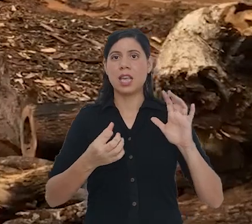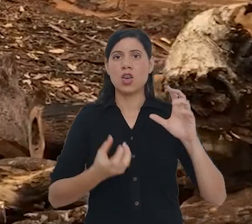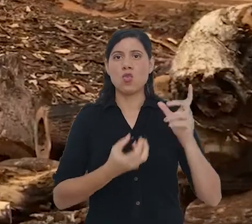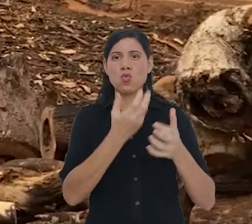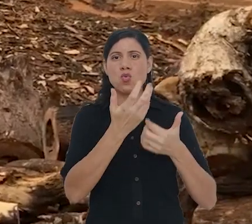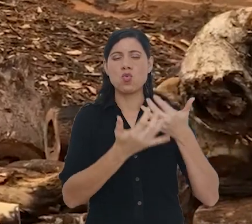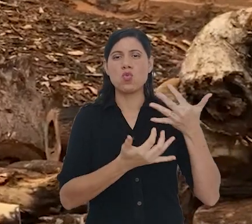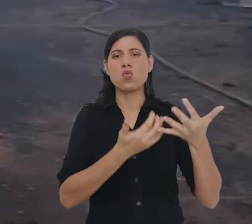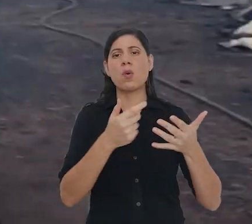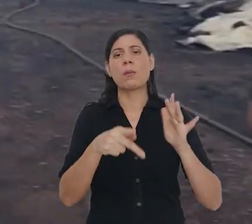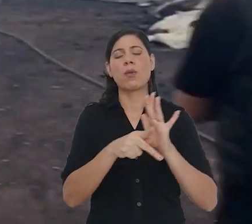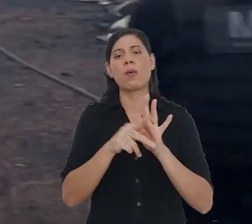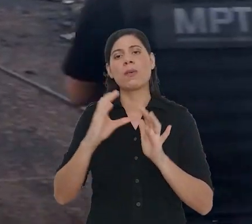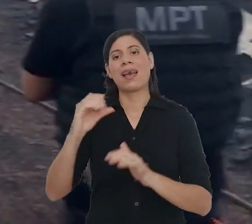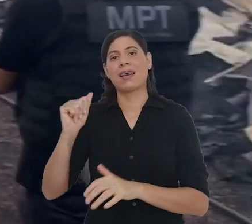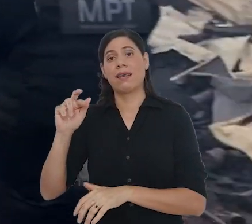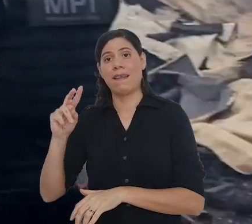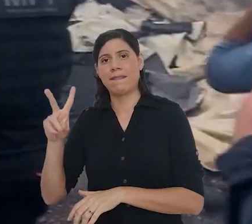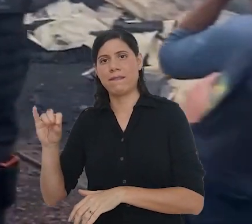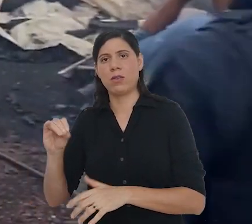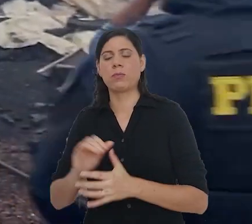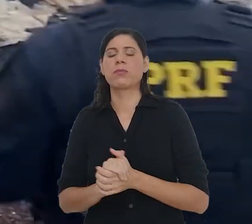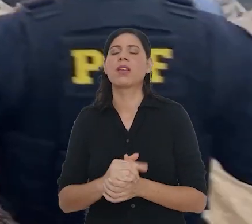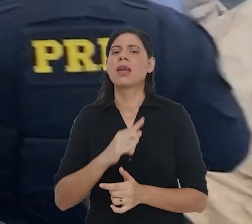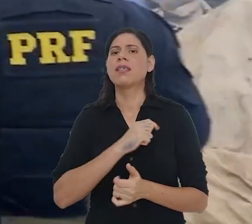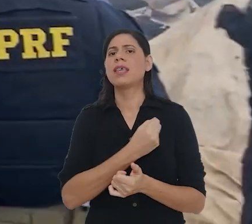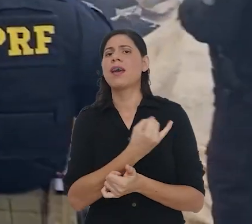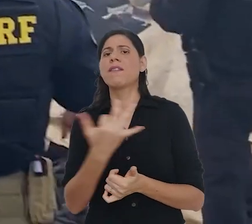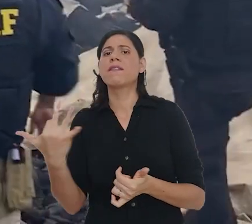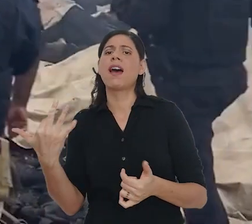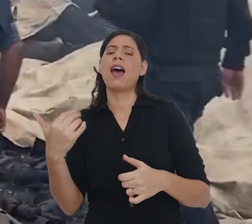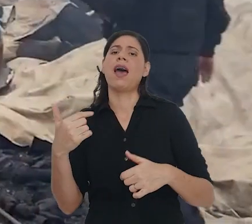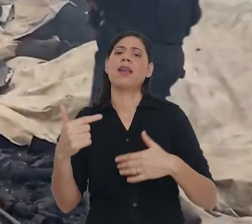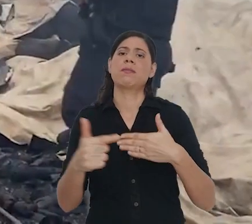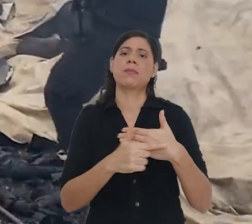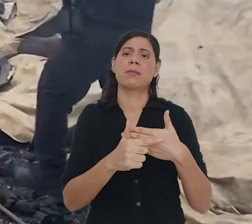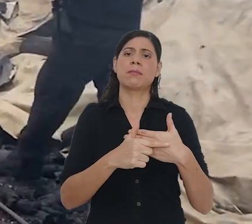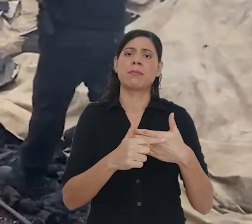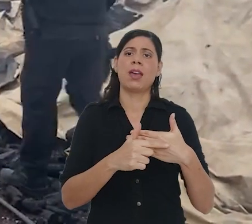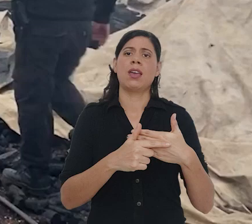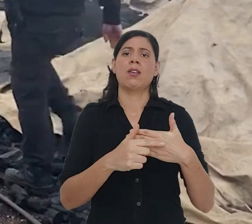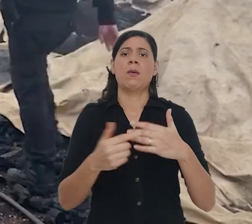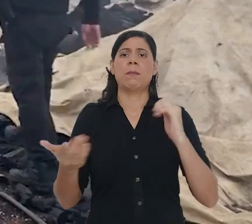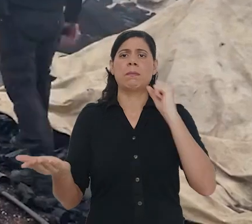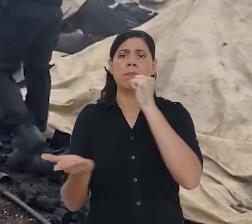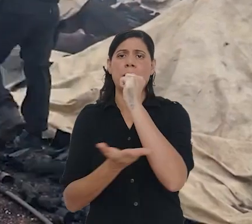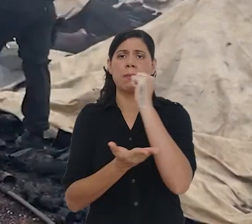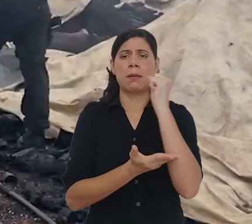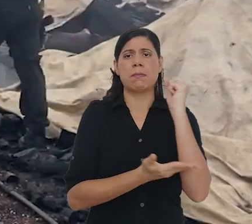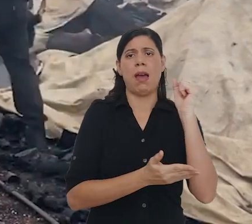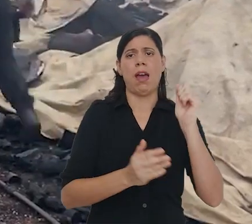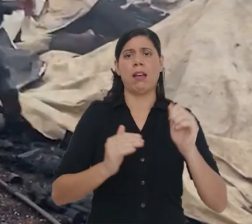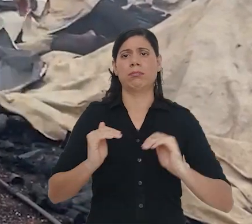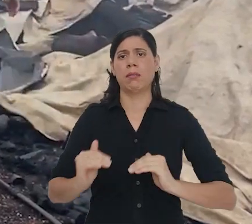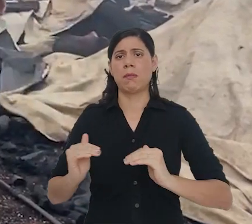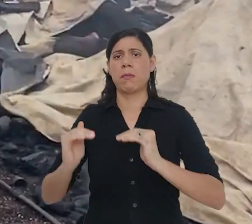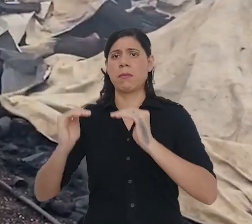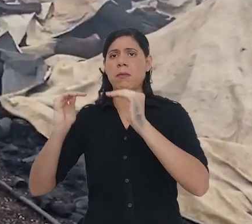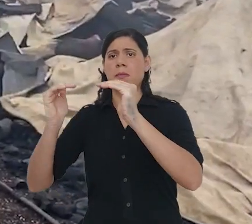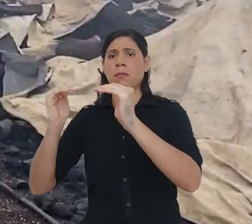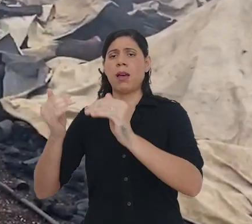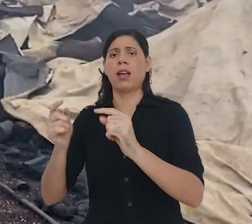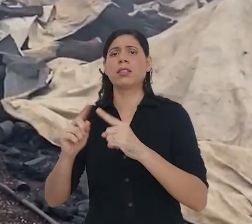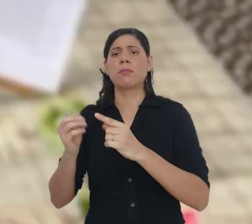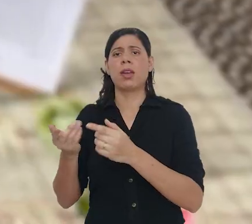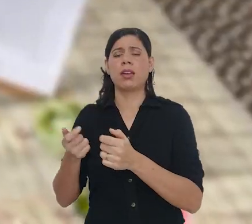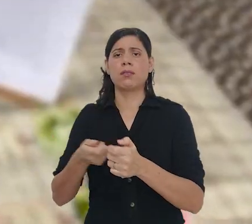vegetal. Os resgatados exerciam diversas funções, como forneiro, batedor de tora, empilhador, operador de motosserra